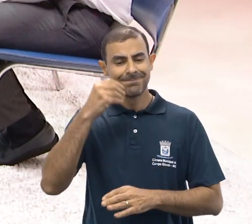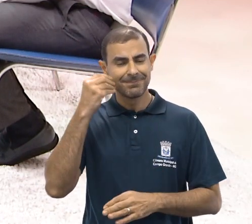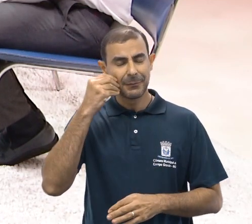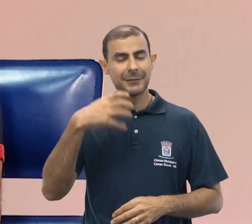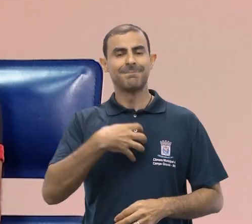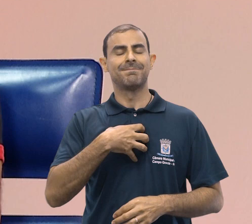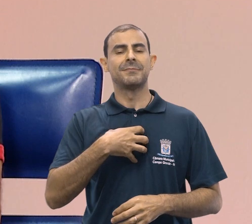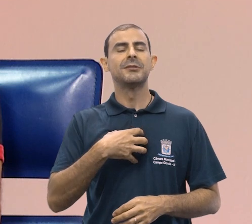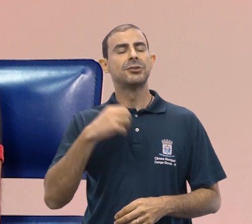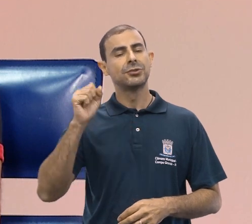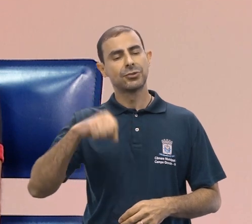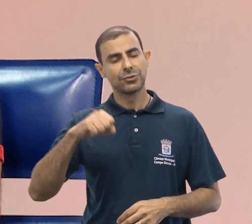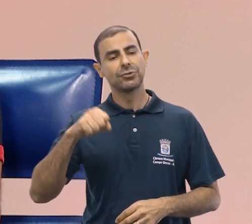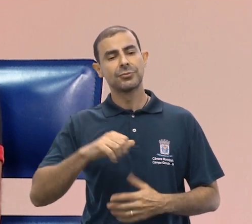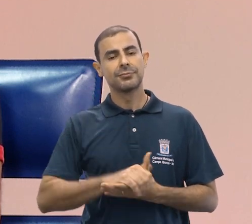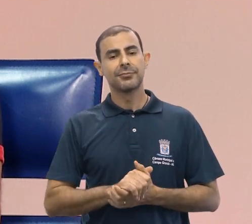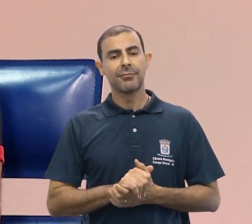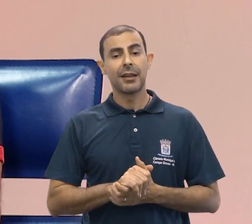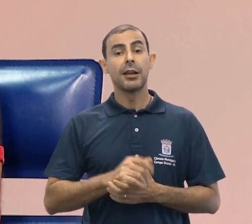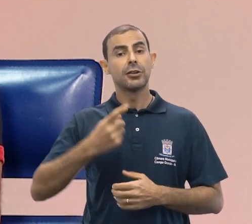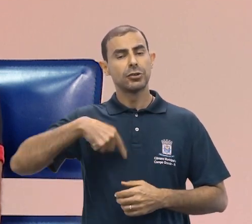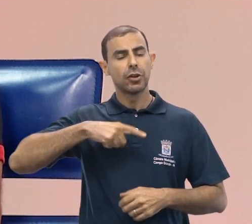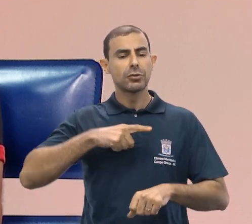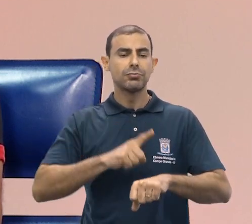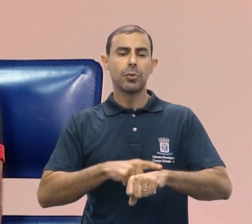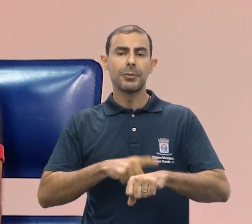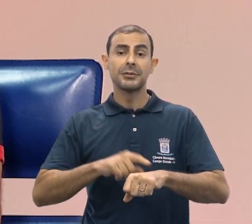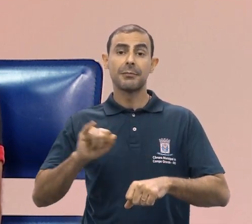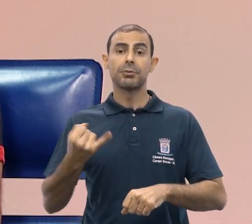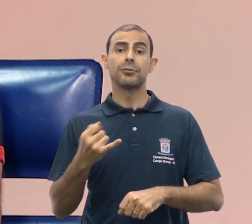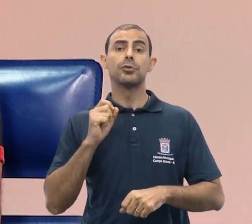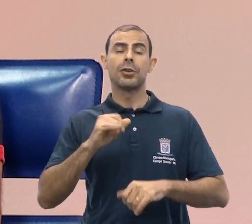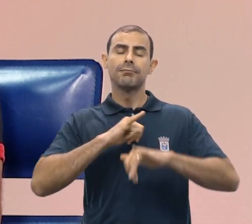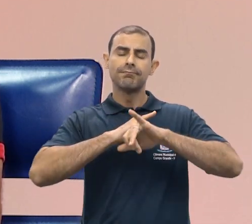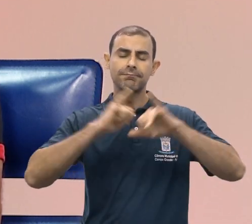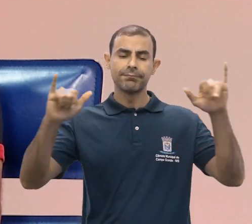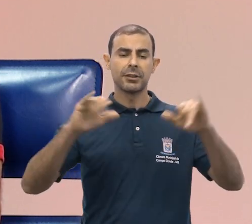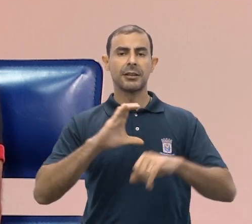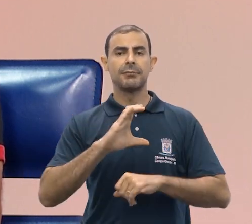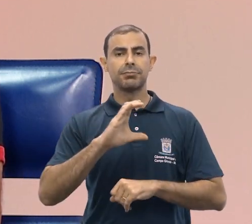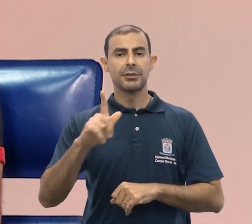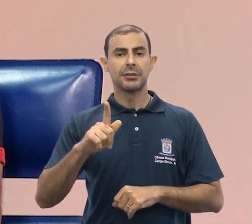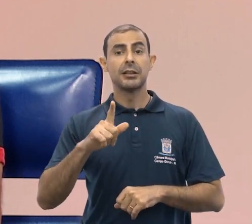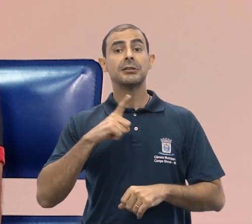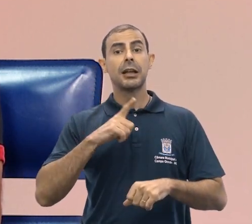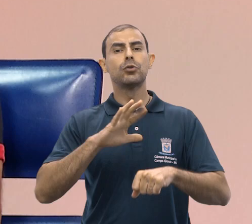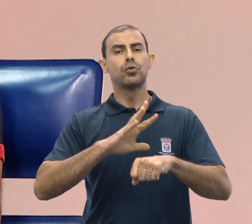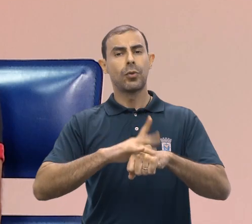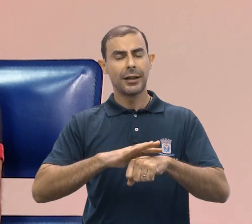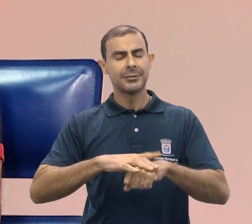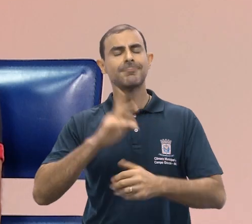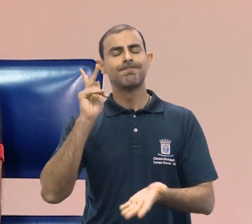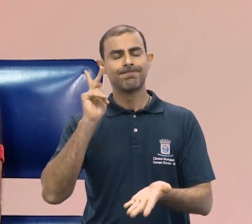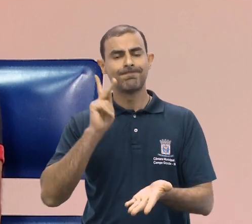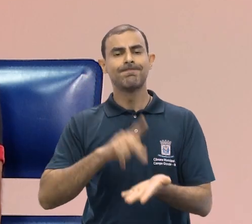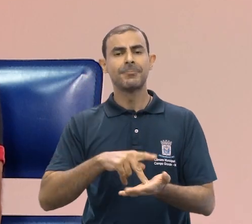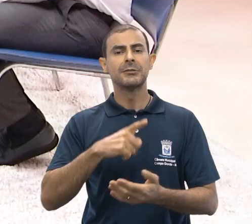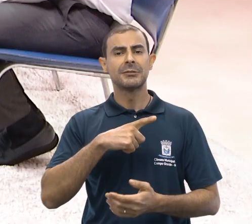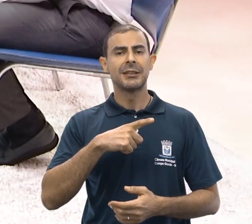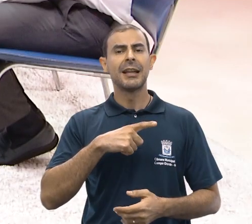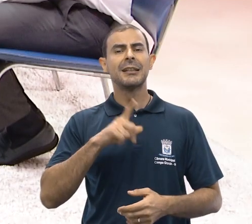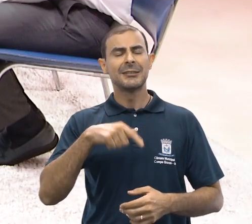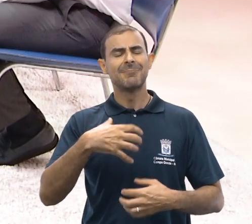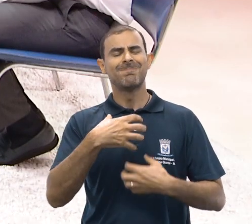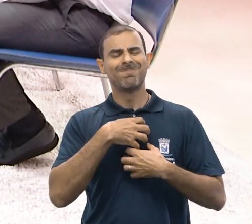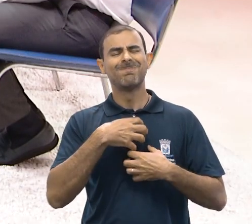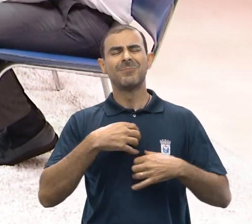isso. E é uma oportunidade que nós estamos tendo para Campo Grande para falar que essa doença existe, é uma doença que